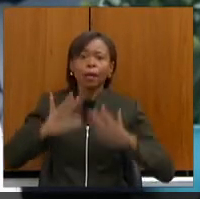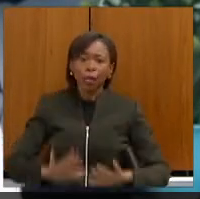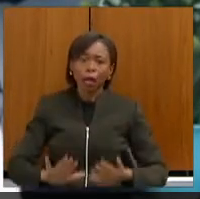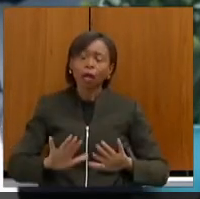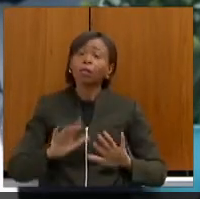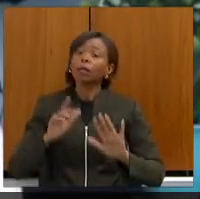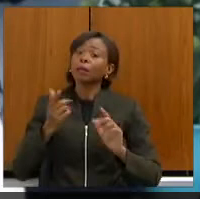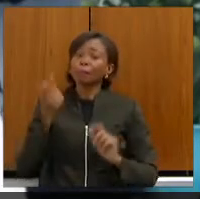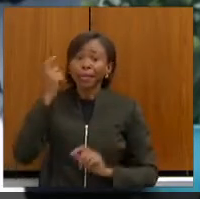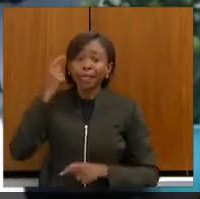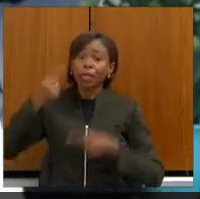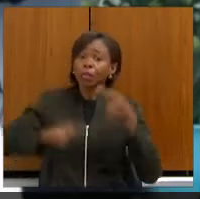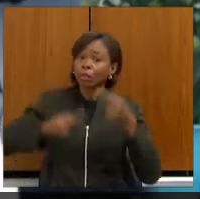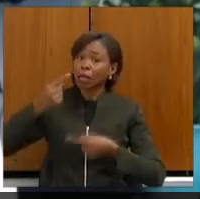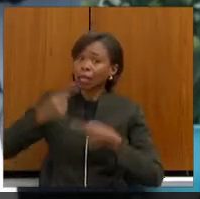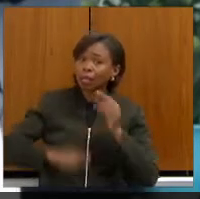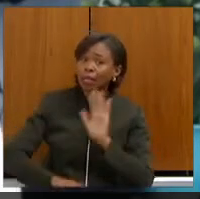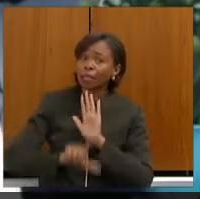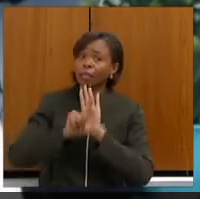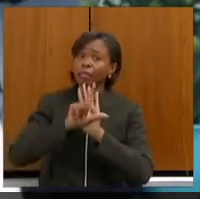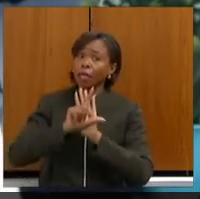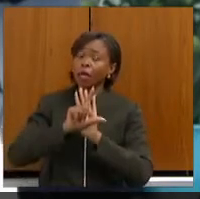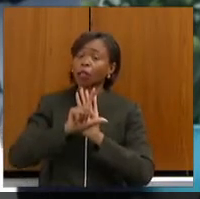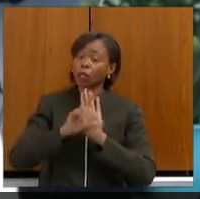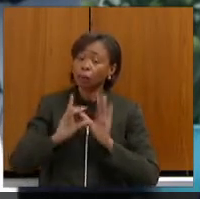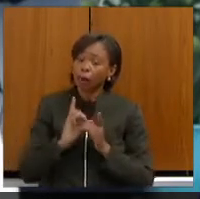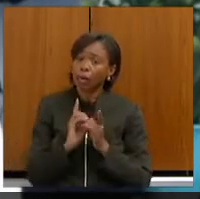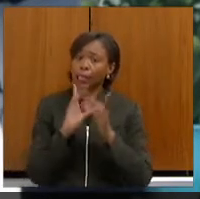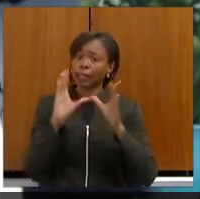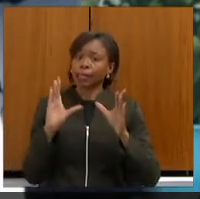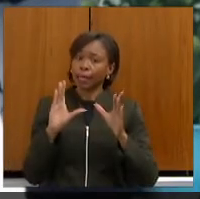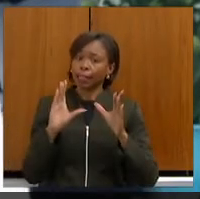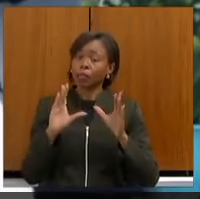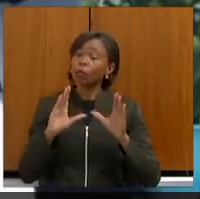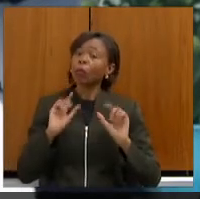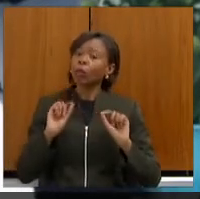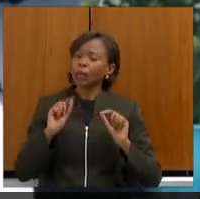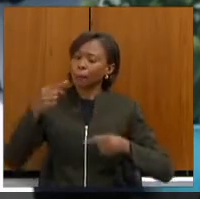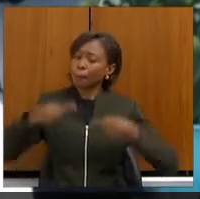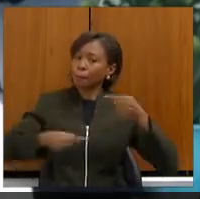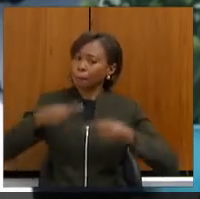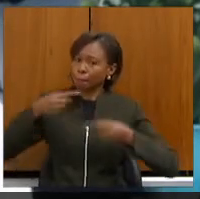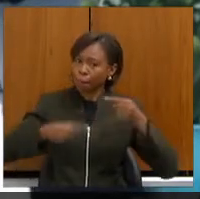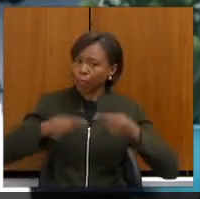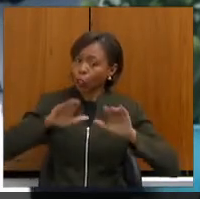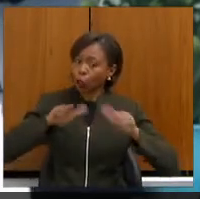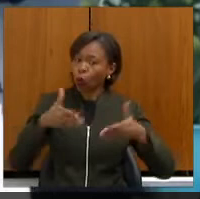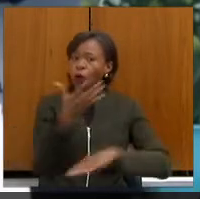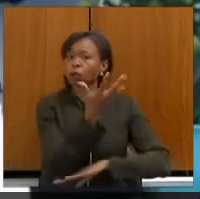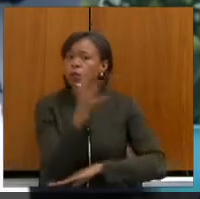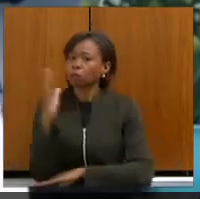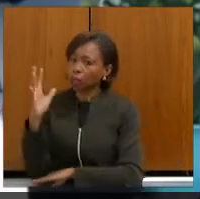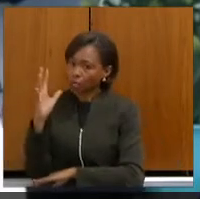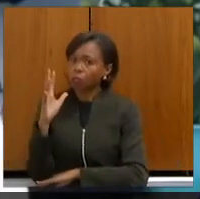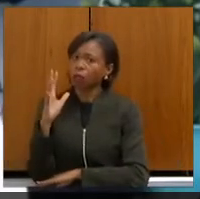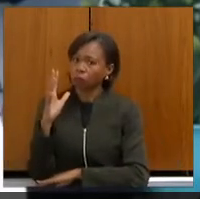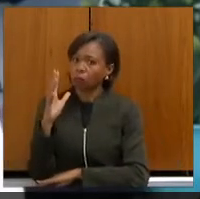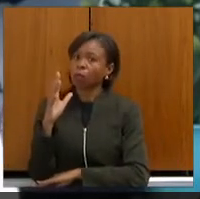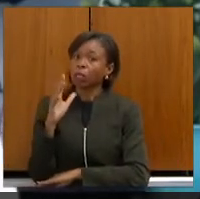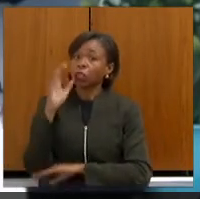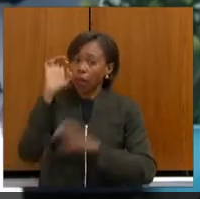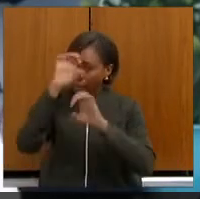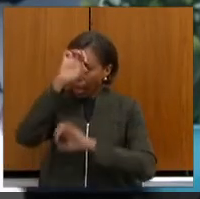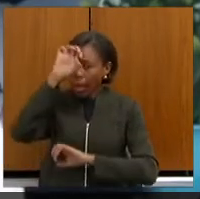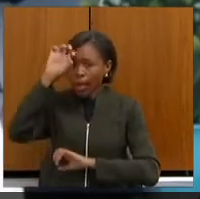policêntrica democrática e sustentável fundada numa política Ambiental de ética biocêntrica porque